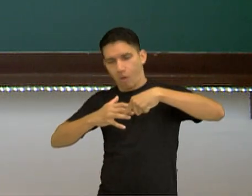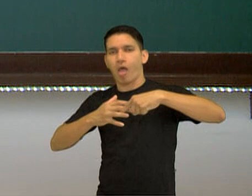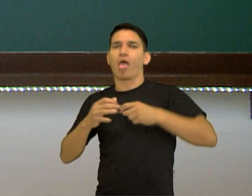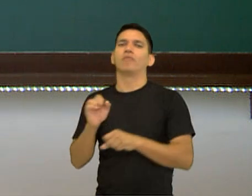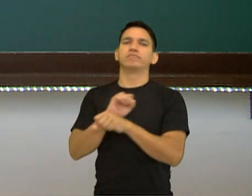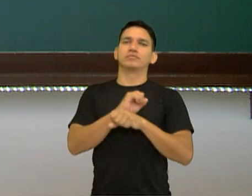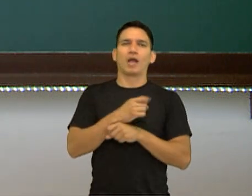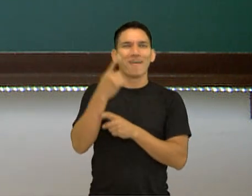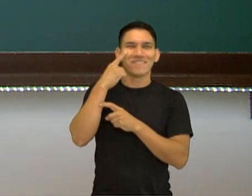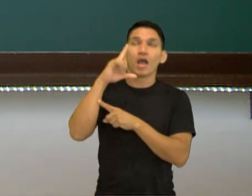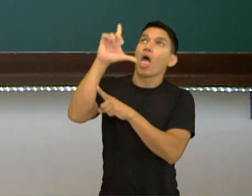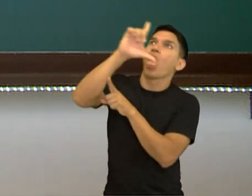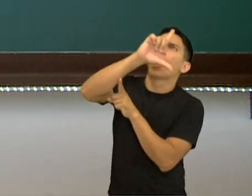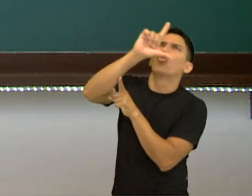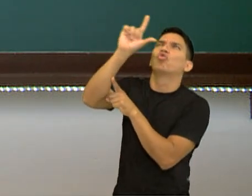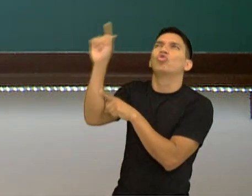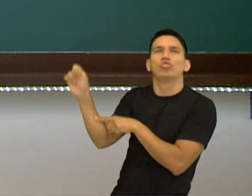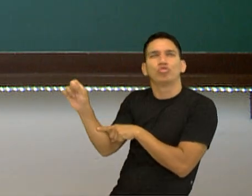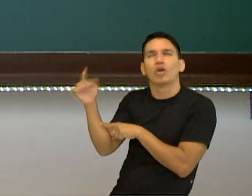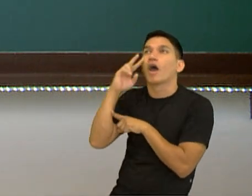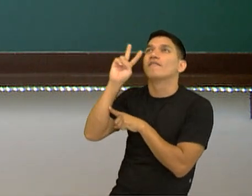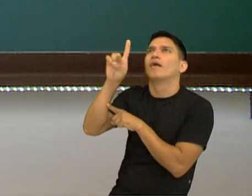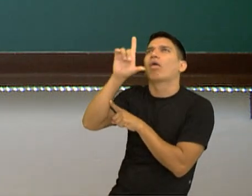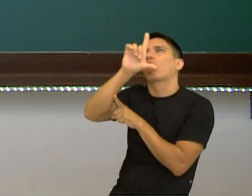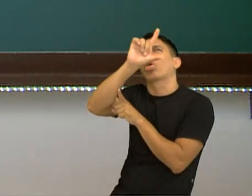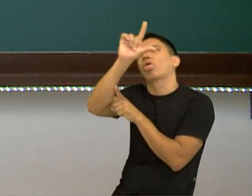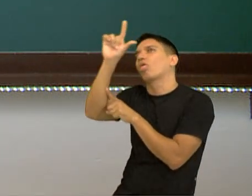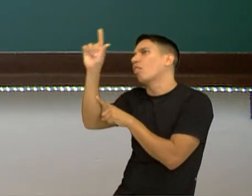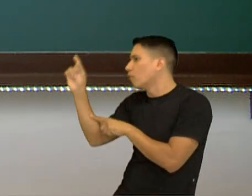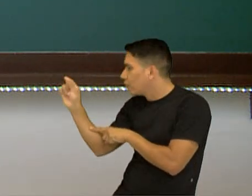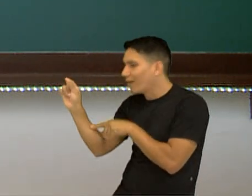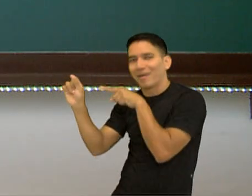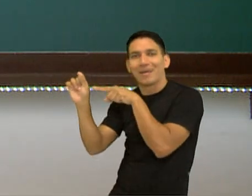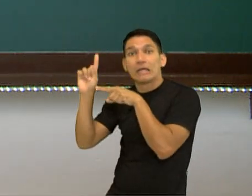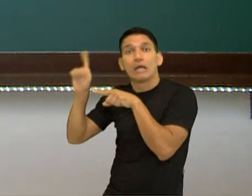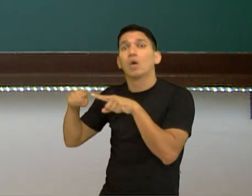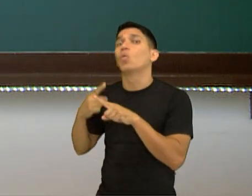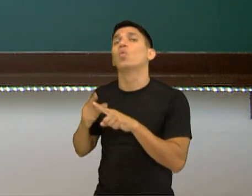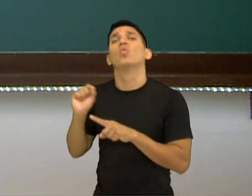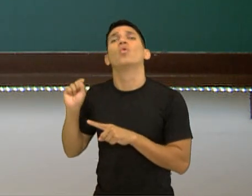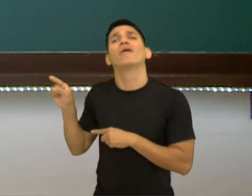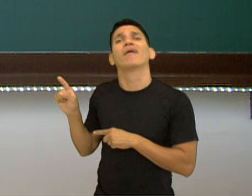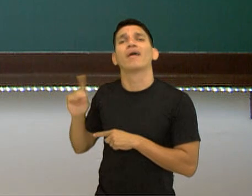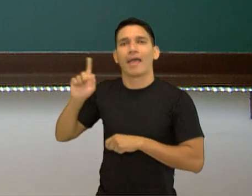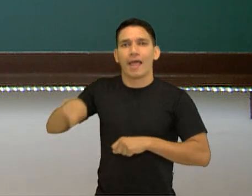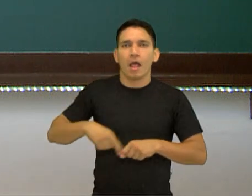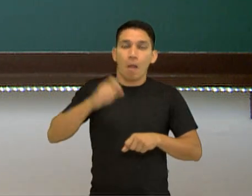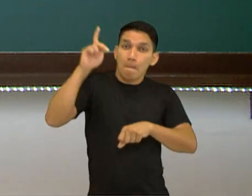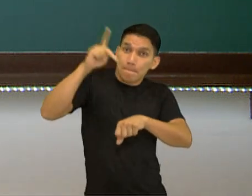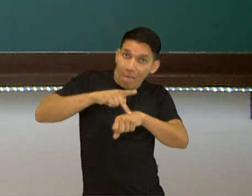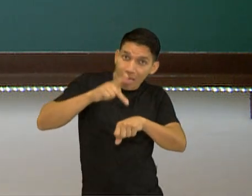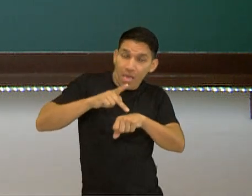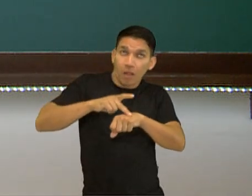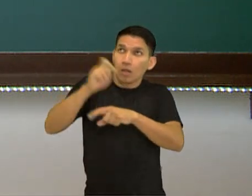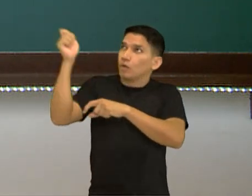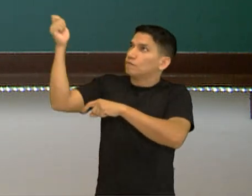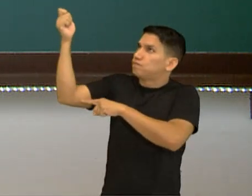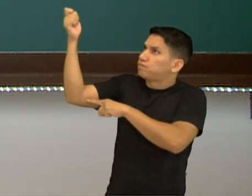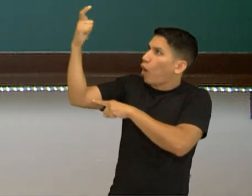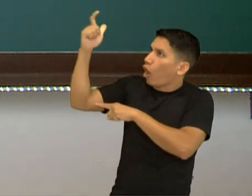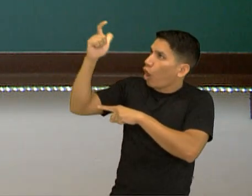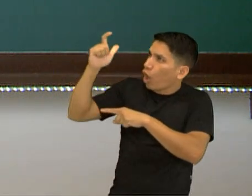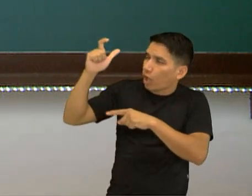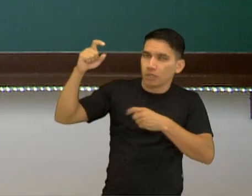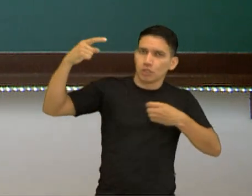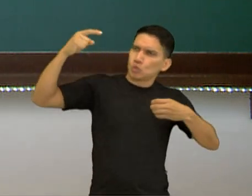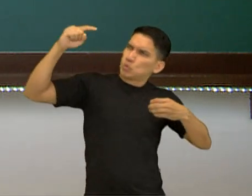estrela cadente, o que você está vendo na verdade? Um fragmento rochoso que adentrou a atmosfera, porém a